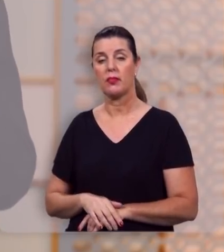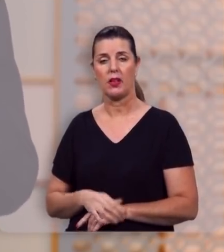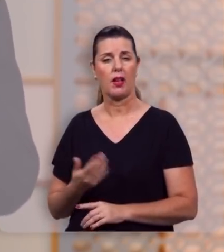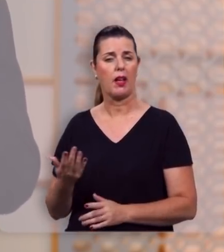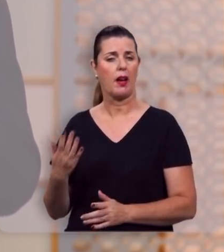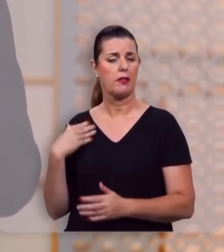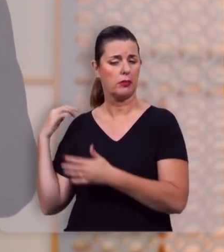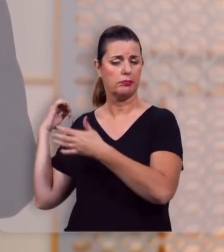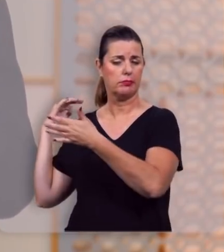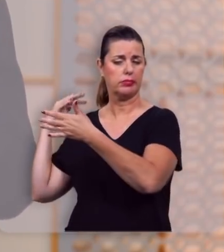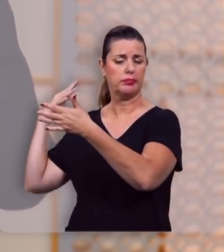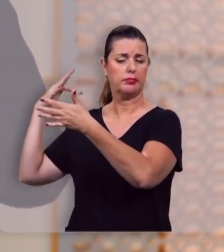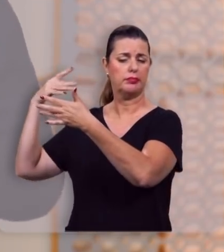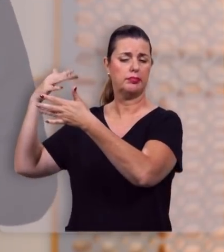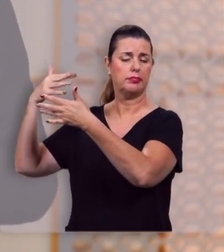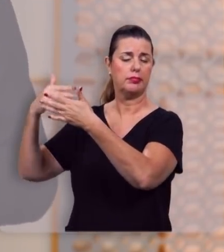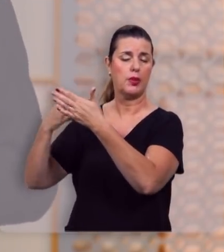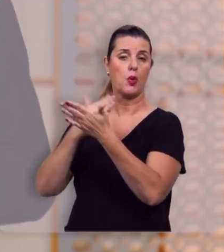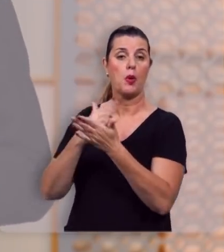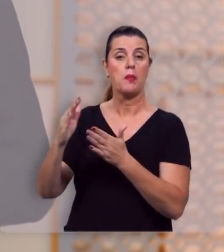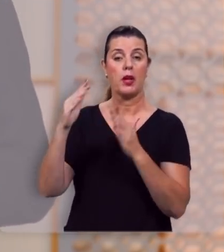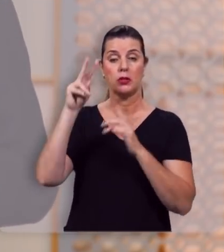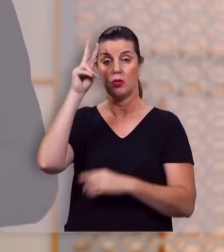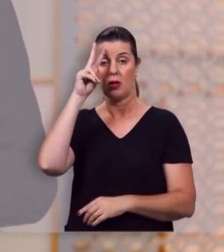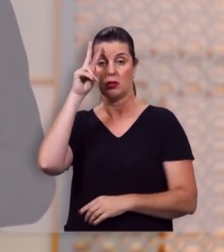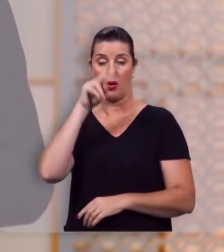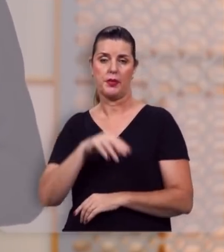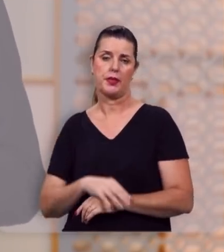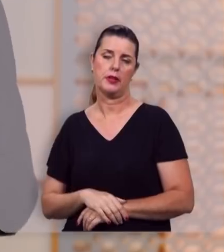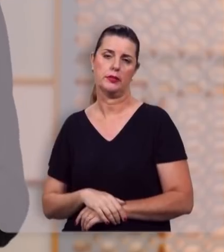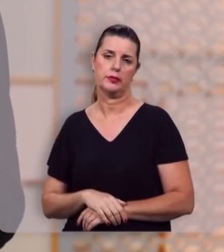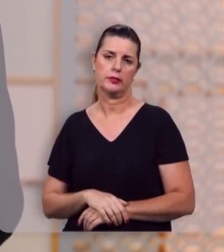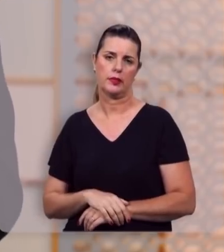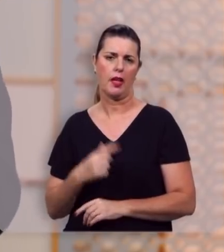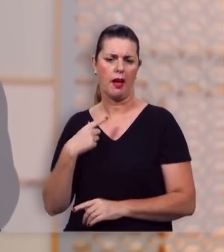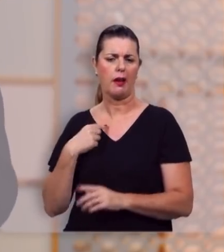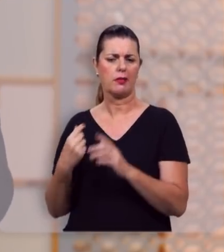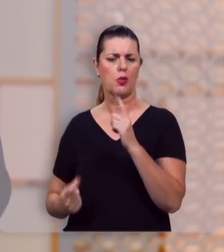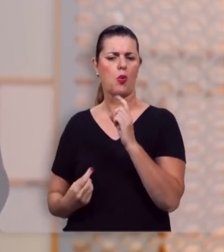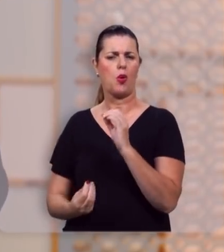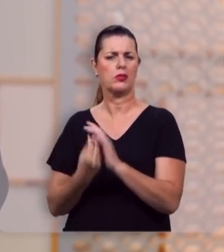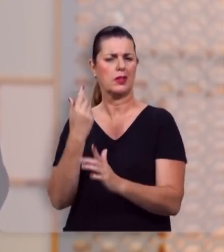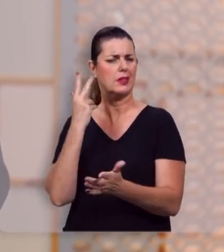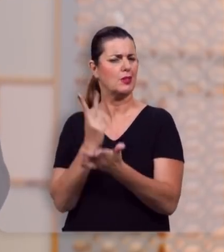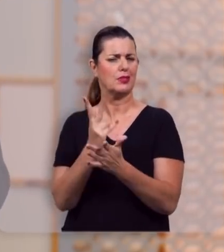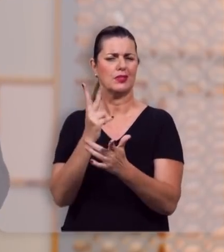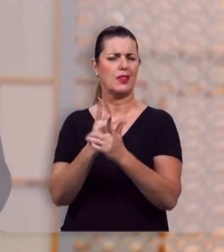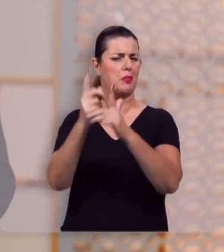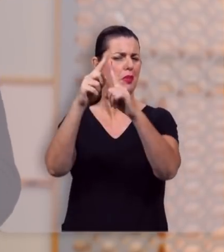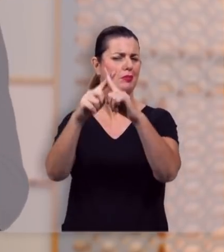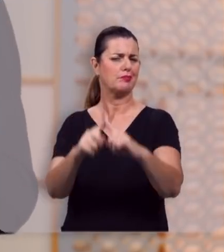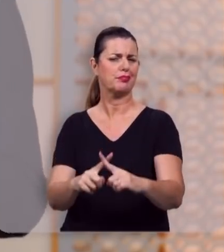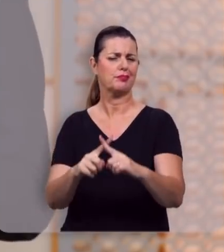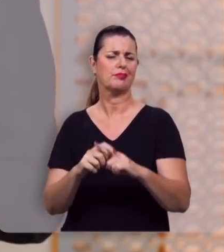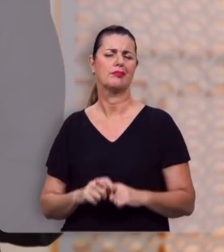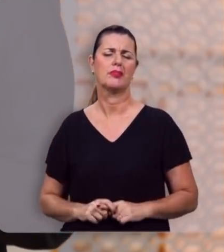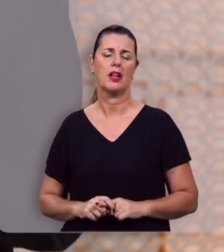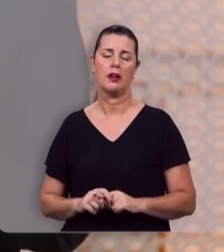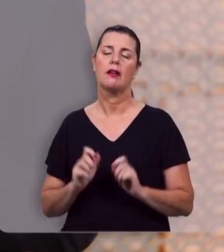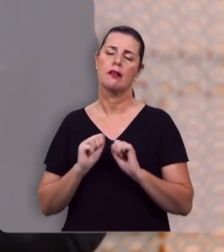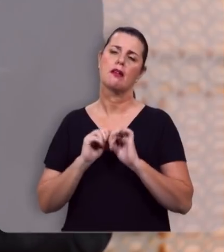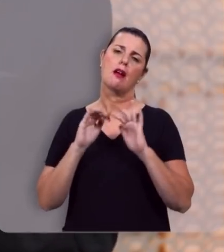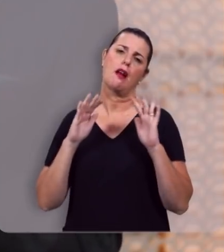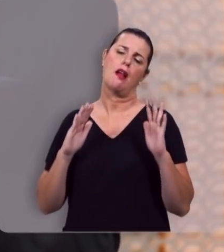Ele recua ao começo da história. Esta tensão sempre existiu. É claro